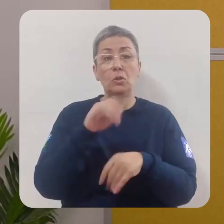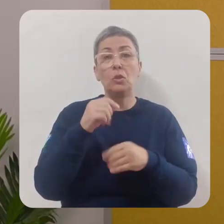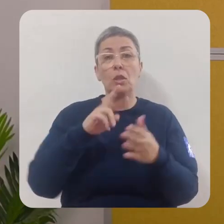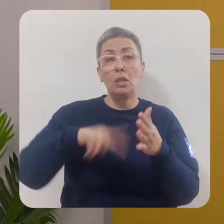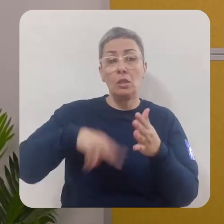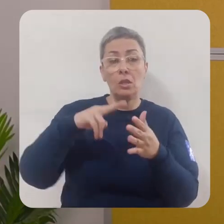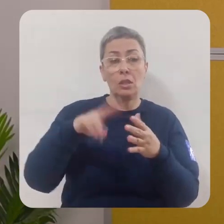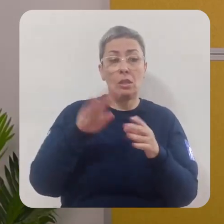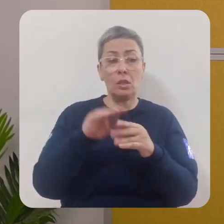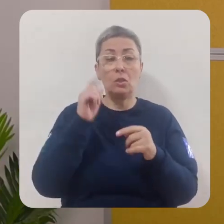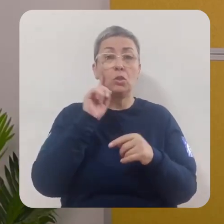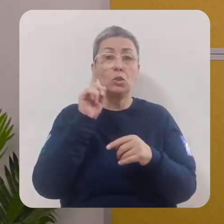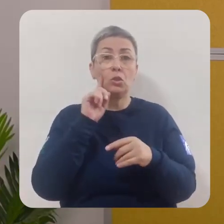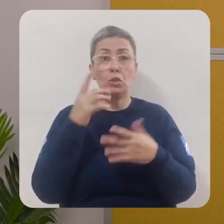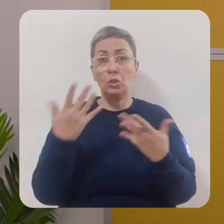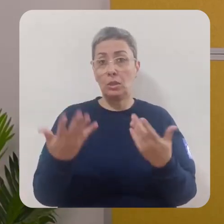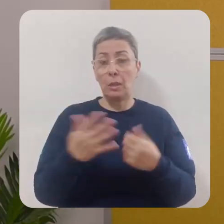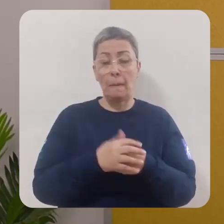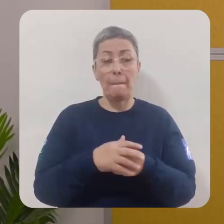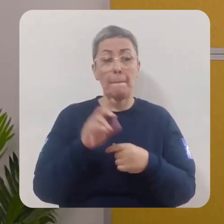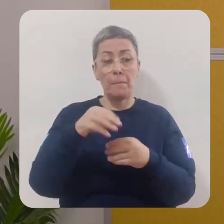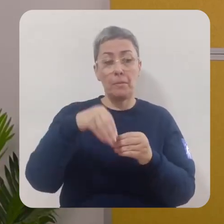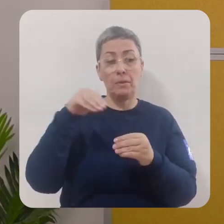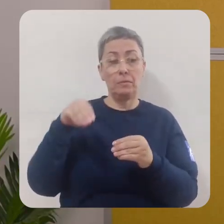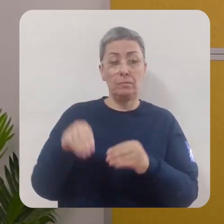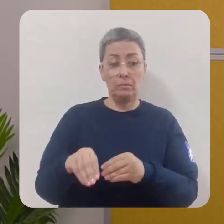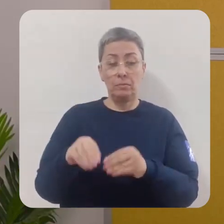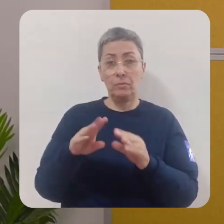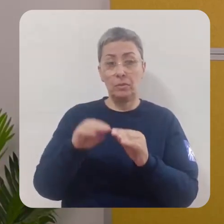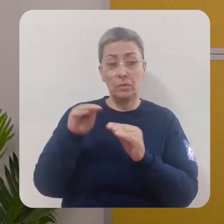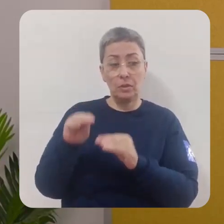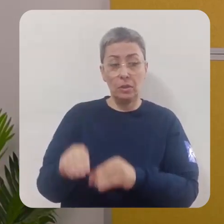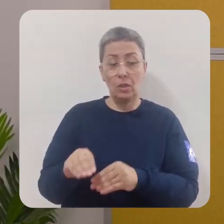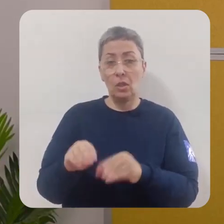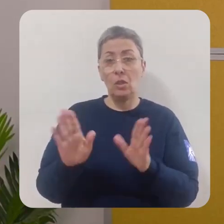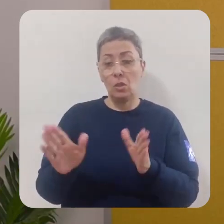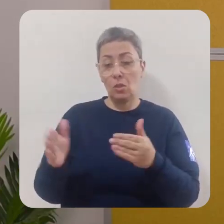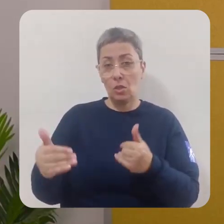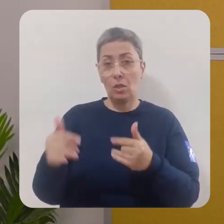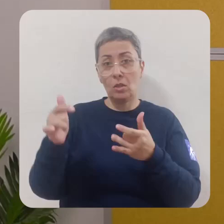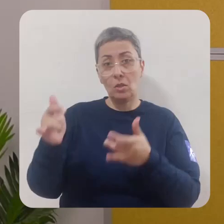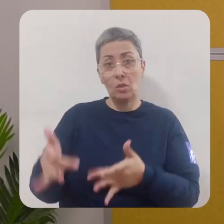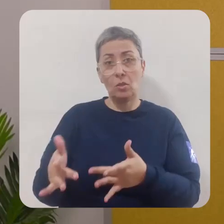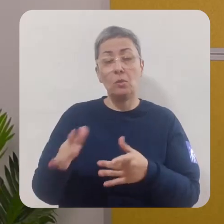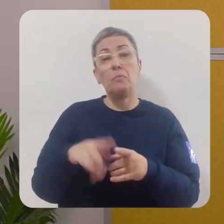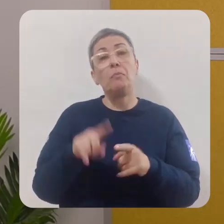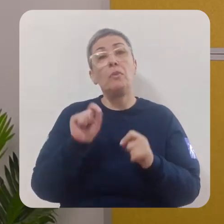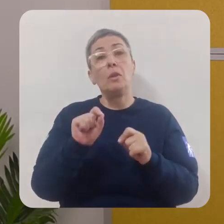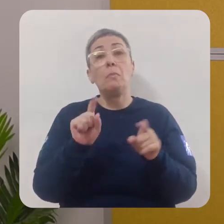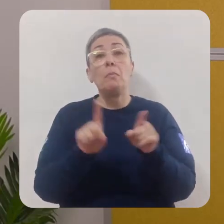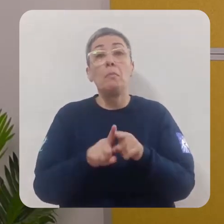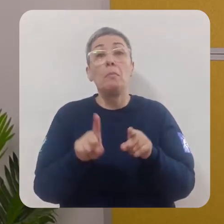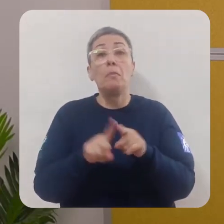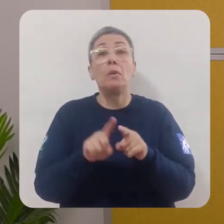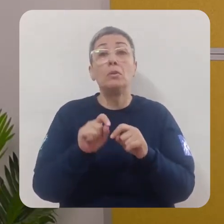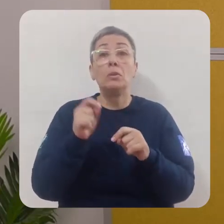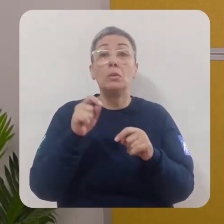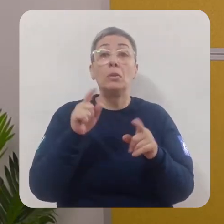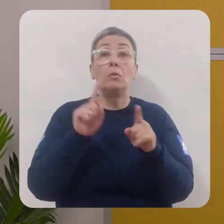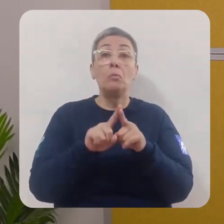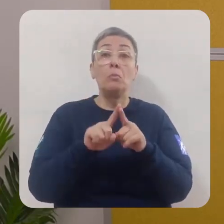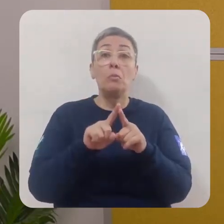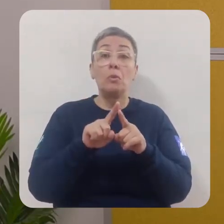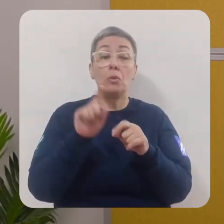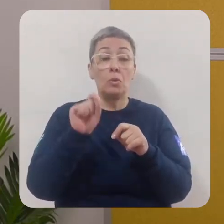já fizemos a leitura do dia, né? Retiro. Isso pode ficar numa caixinha. Isso também